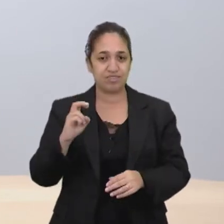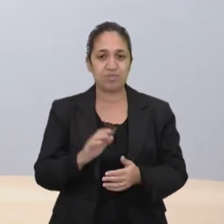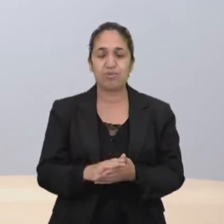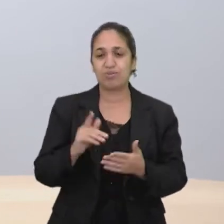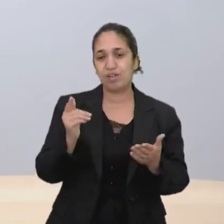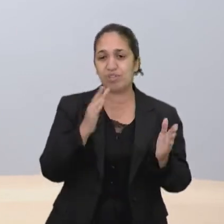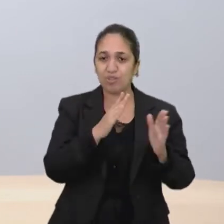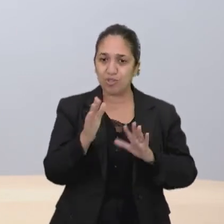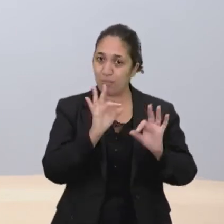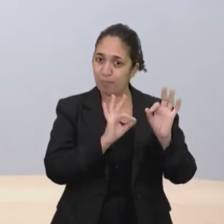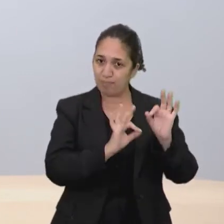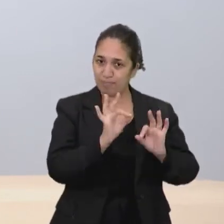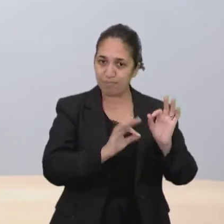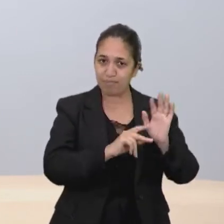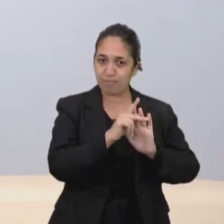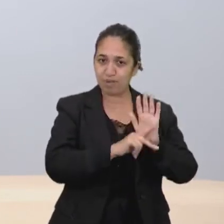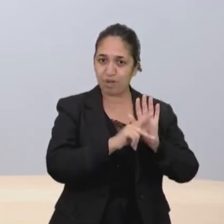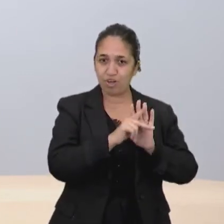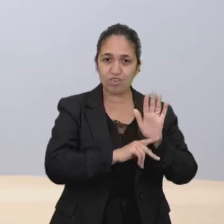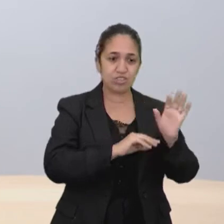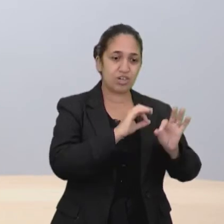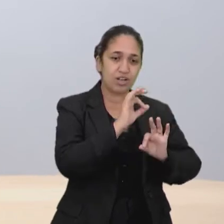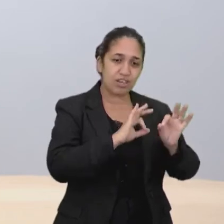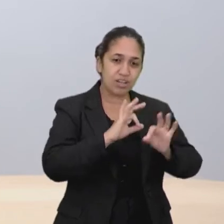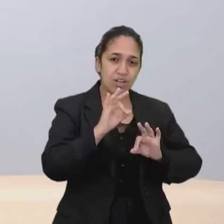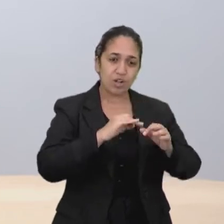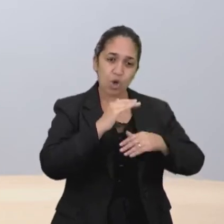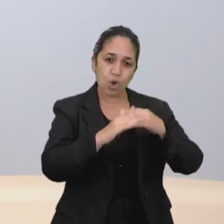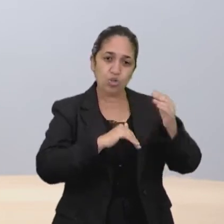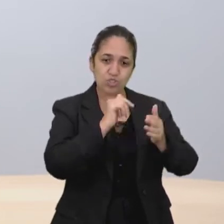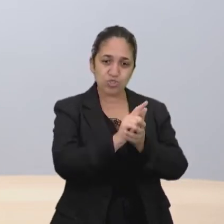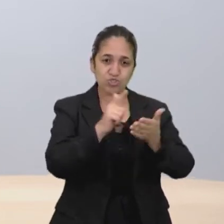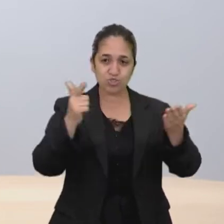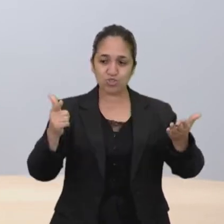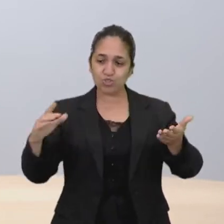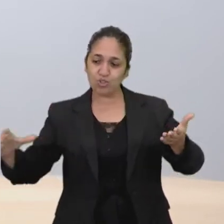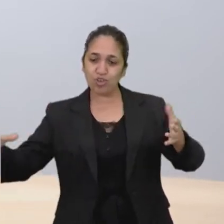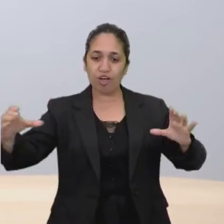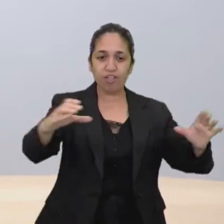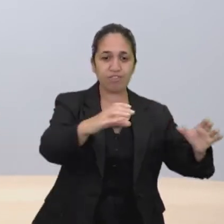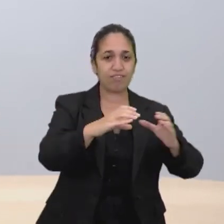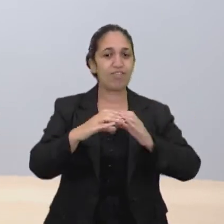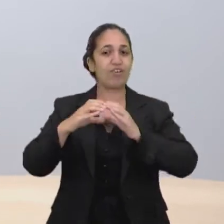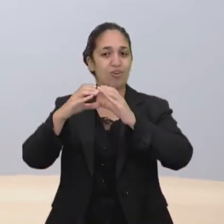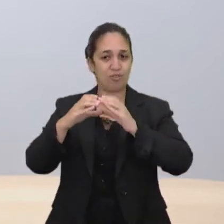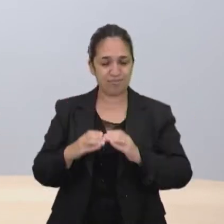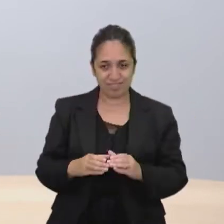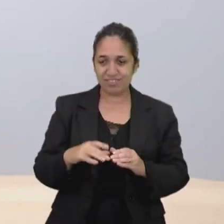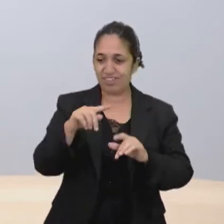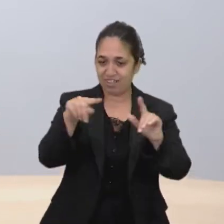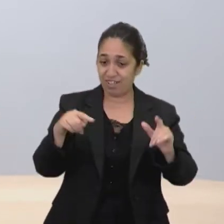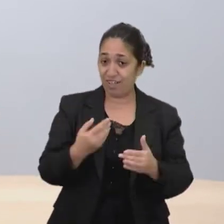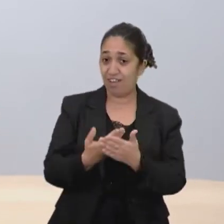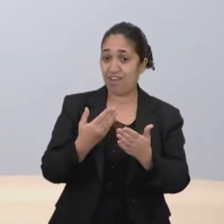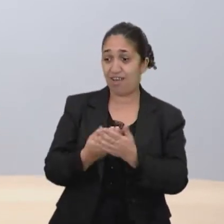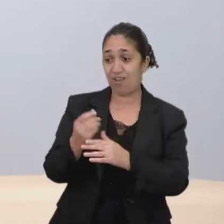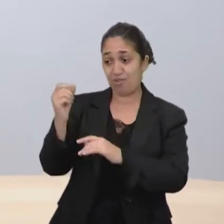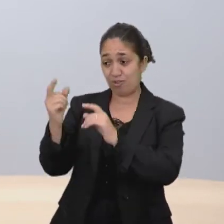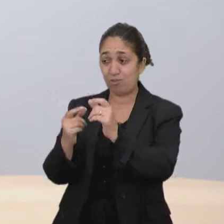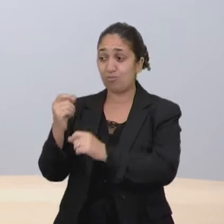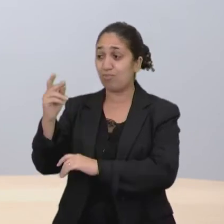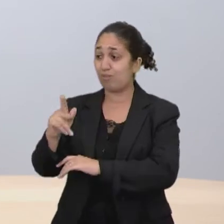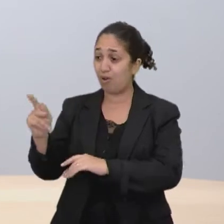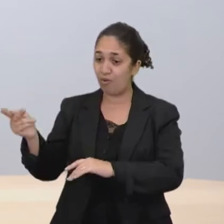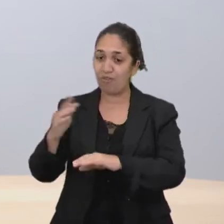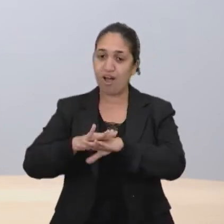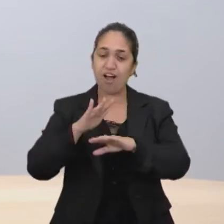no nosso projeto, o projeto de construção do nosso jornal comunitário, Então, os estudantes aí na sala de aula, com os professores, estão